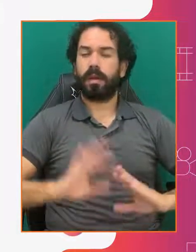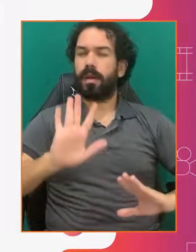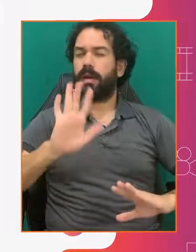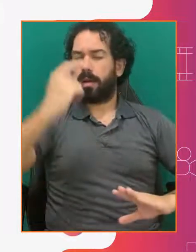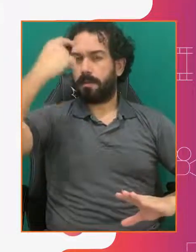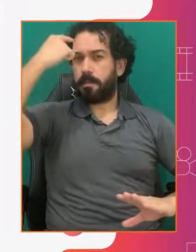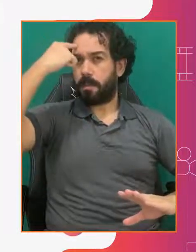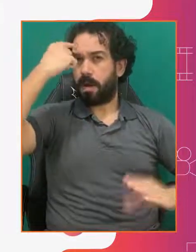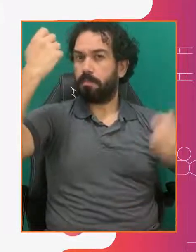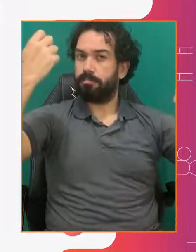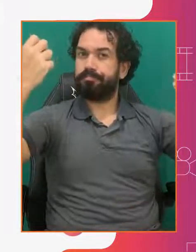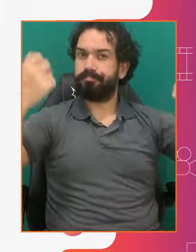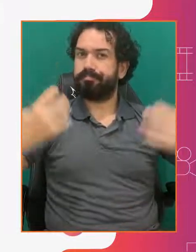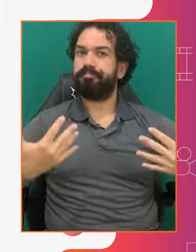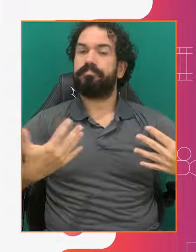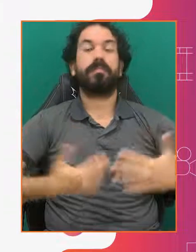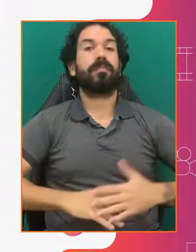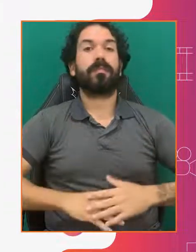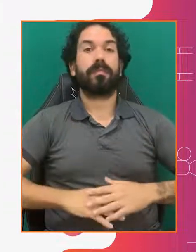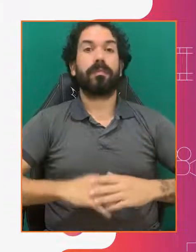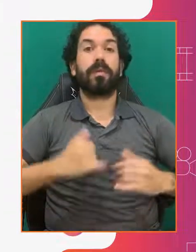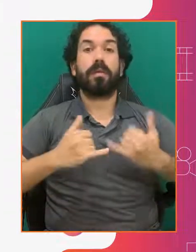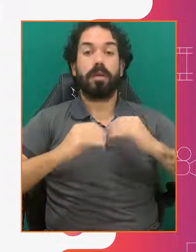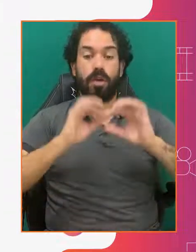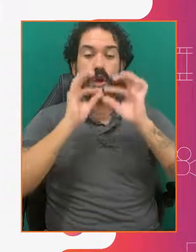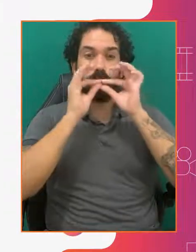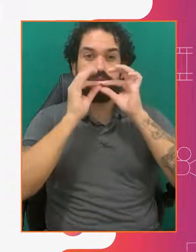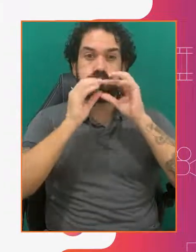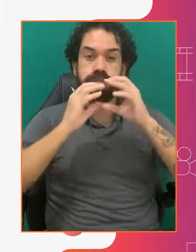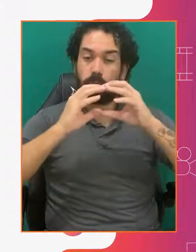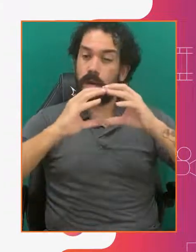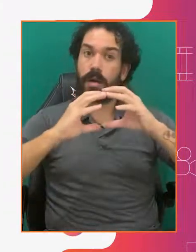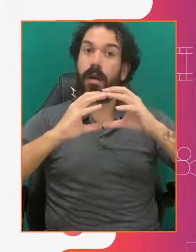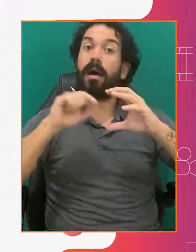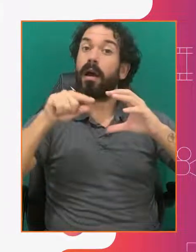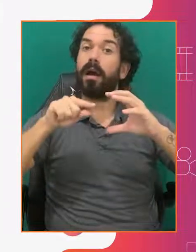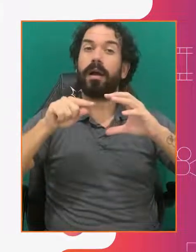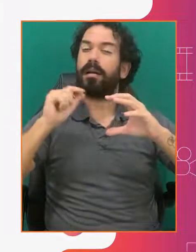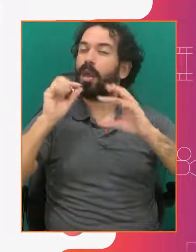fácil pensar assim, numa bexiga com água.